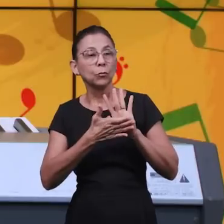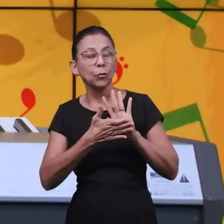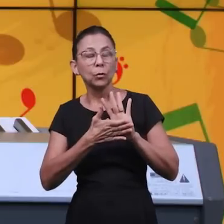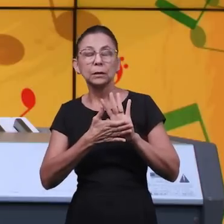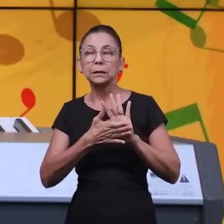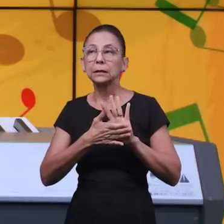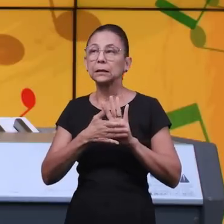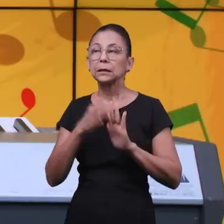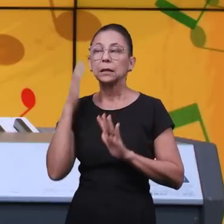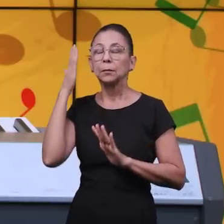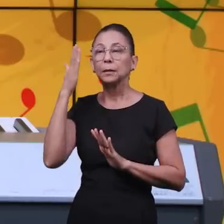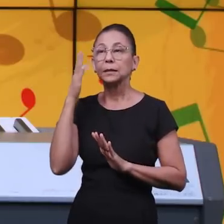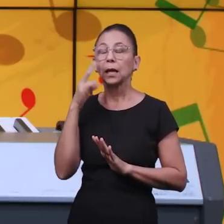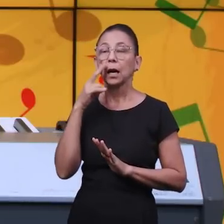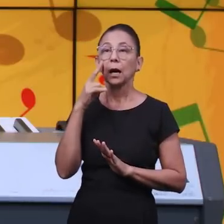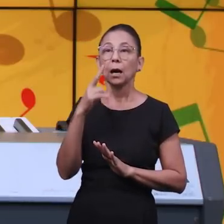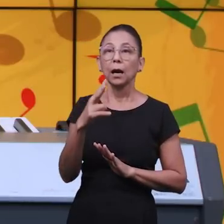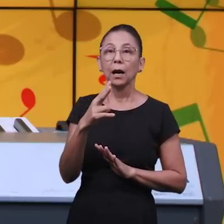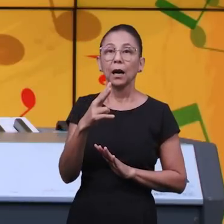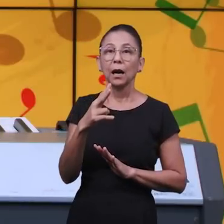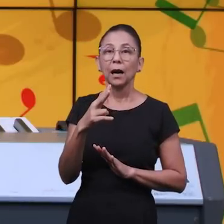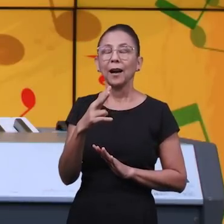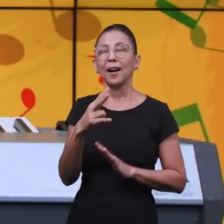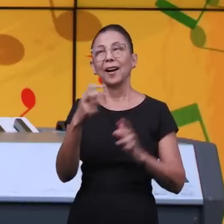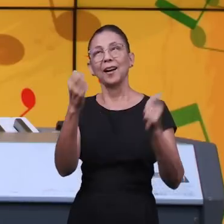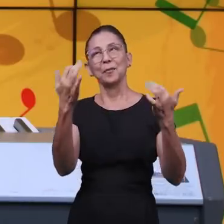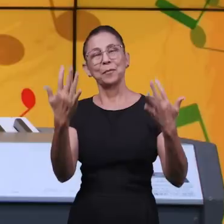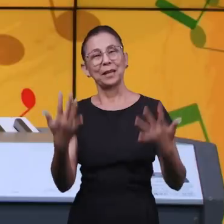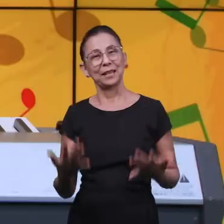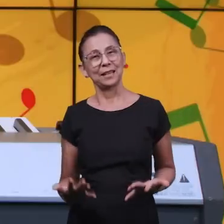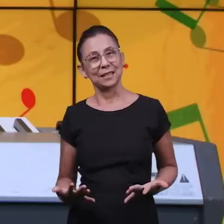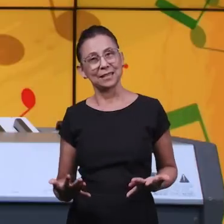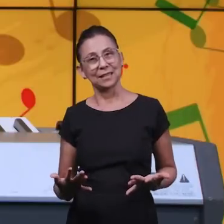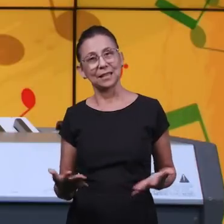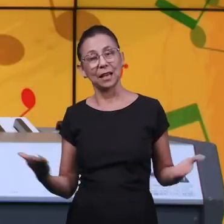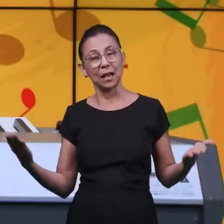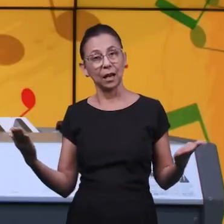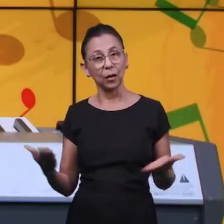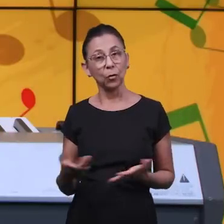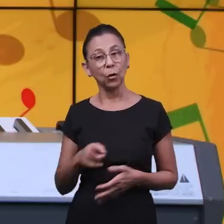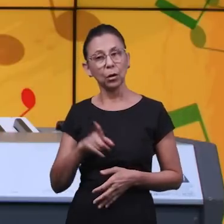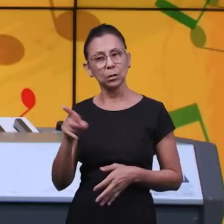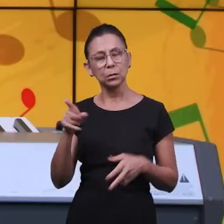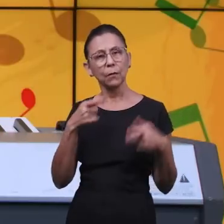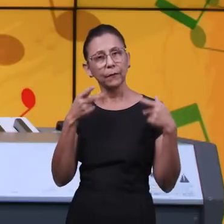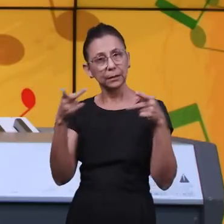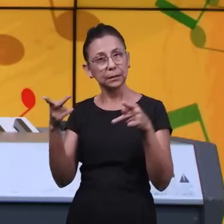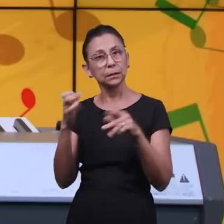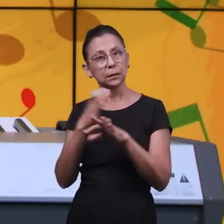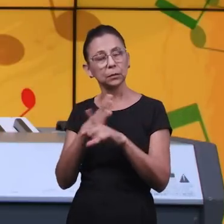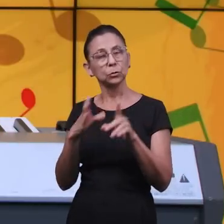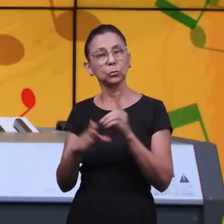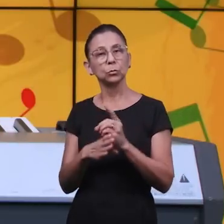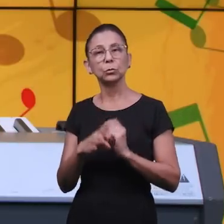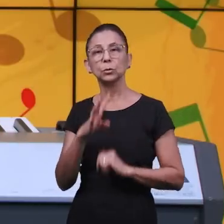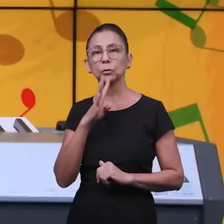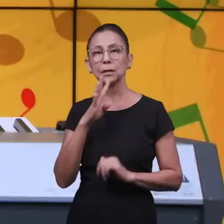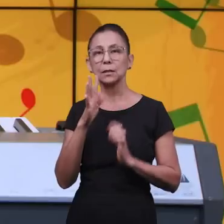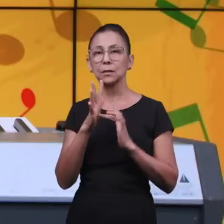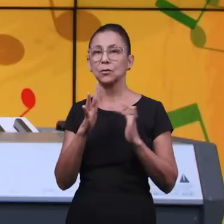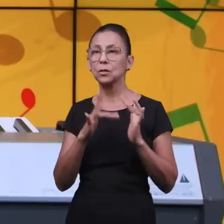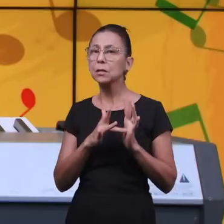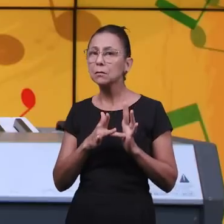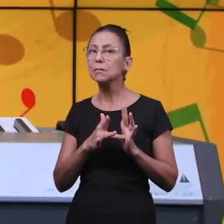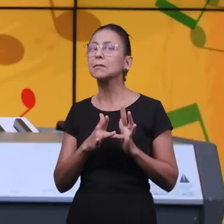uma grande bênção. Estão participando dos cultos, conhecendo a cada dia mais o Senhor